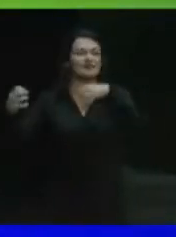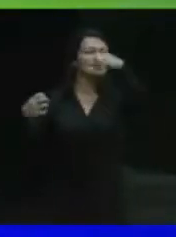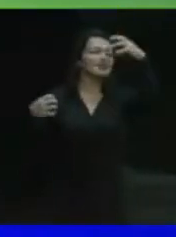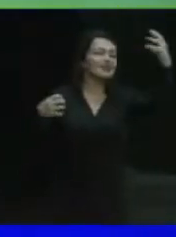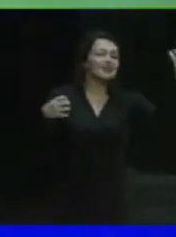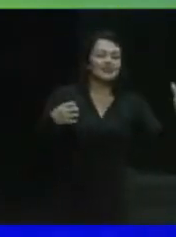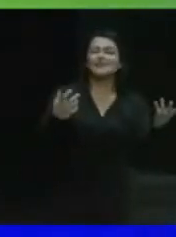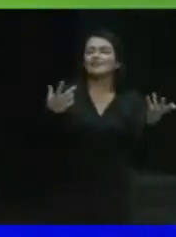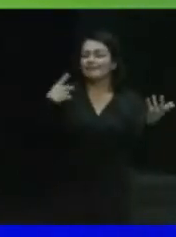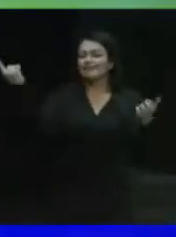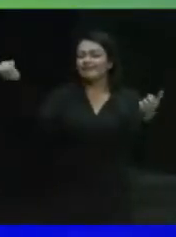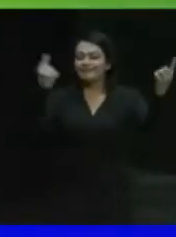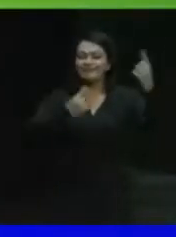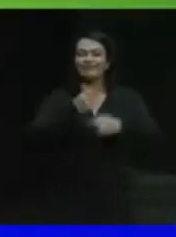sacrifícios.